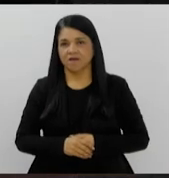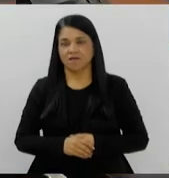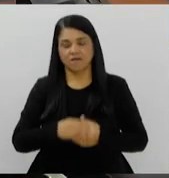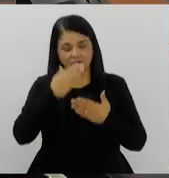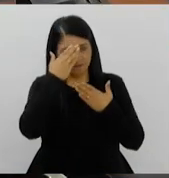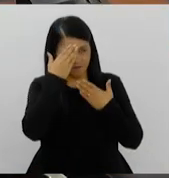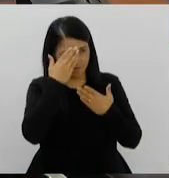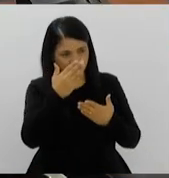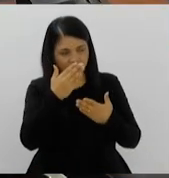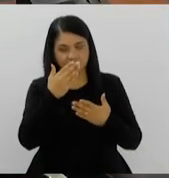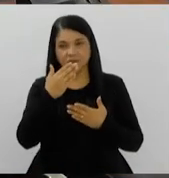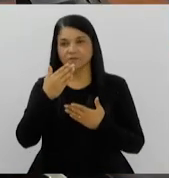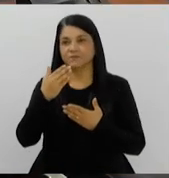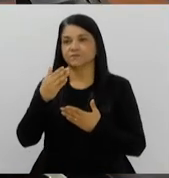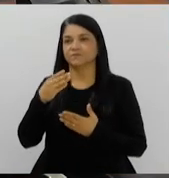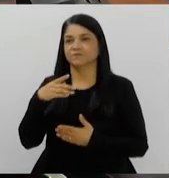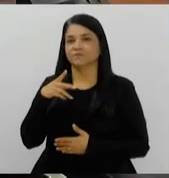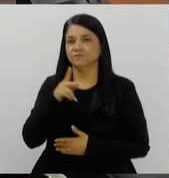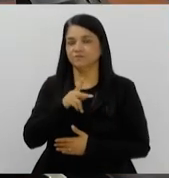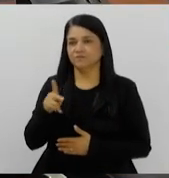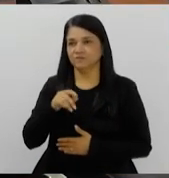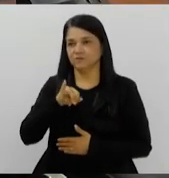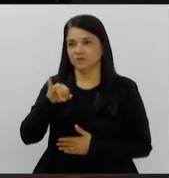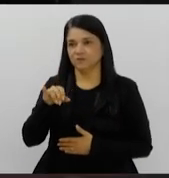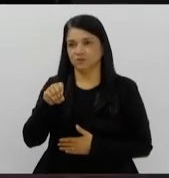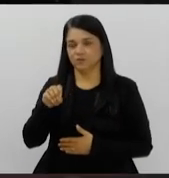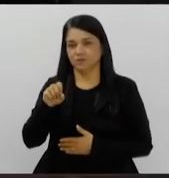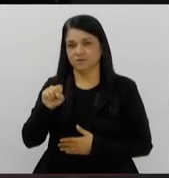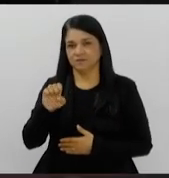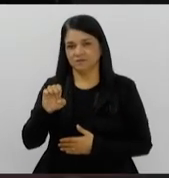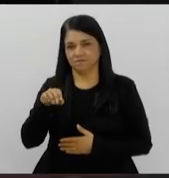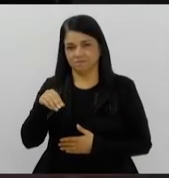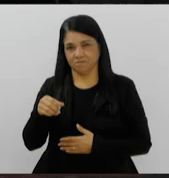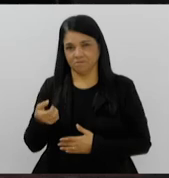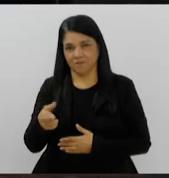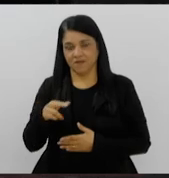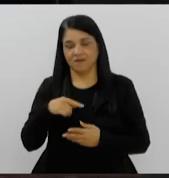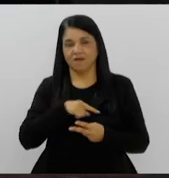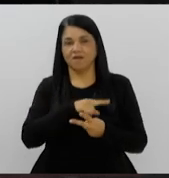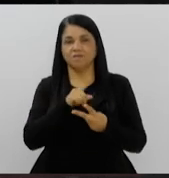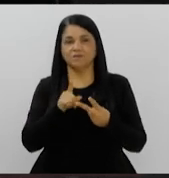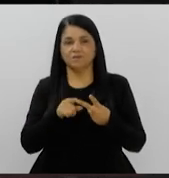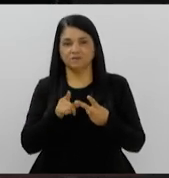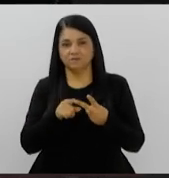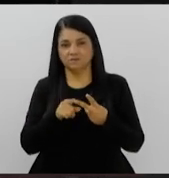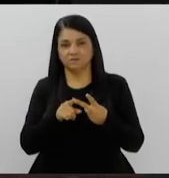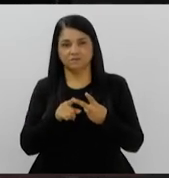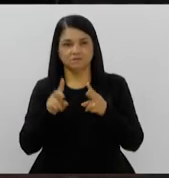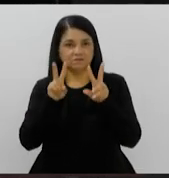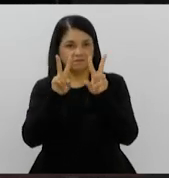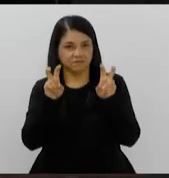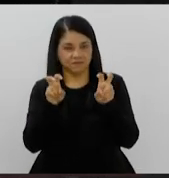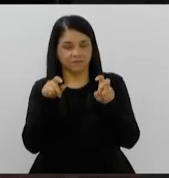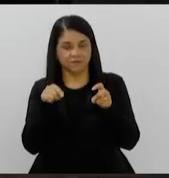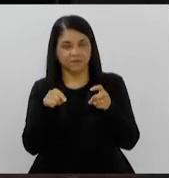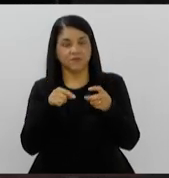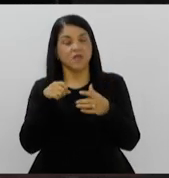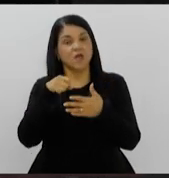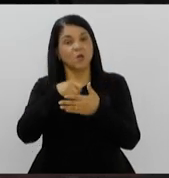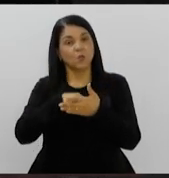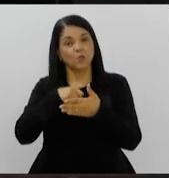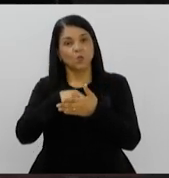Obrigado, deputado Flávio. Deputado professor Josemar, e um segundo tema que me traz aqui à tribuna da Assembleia também é a